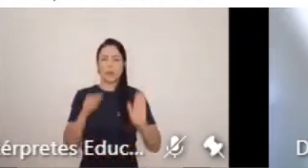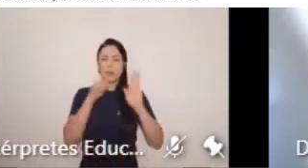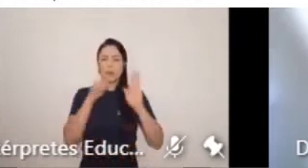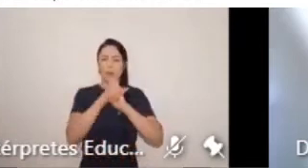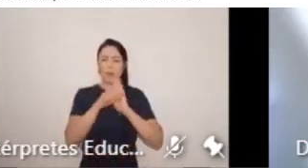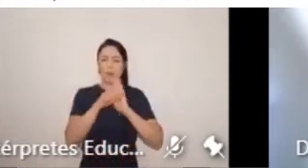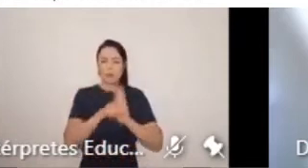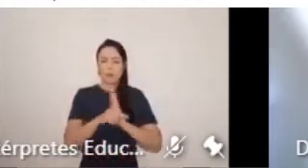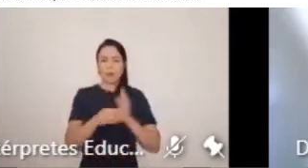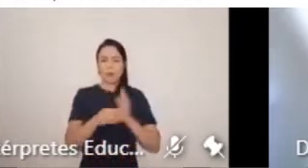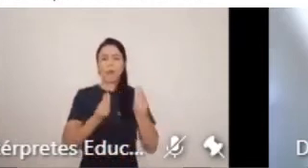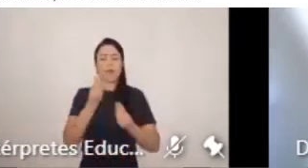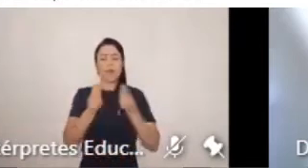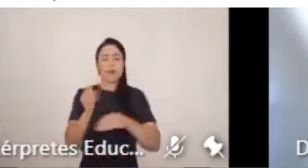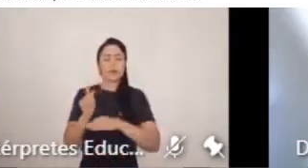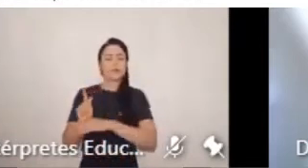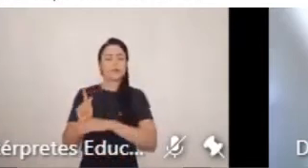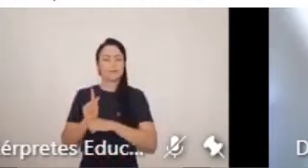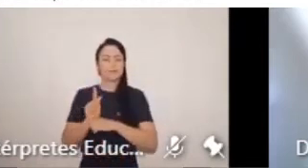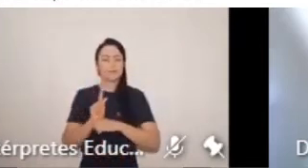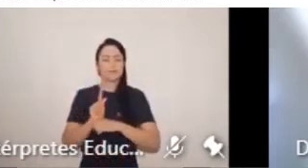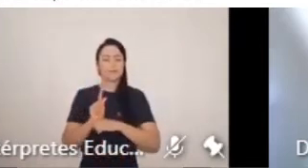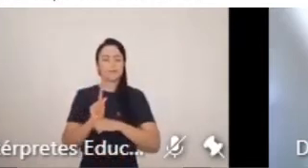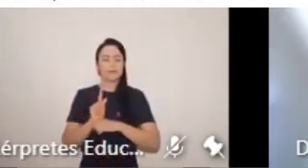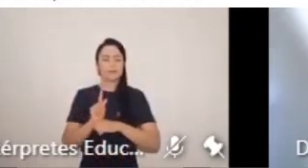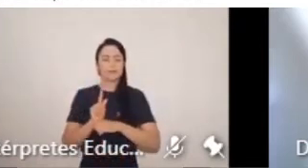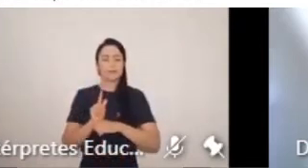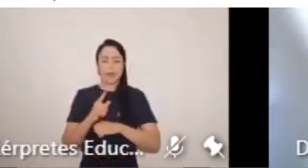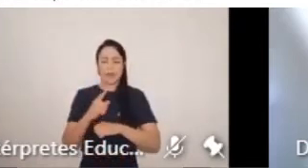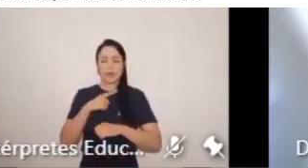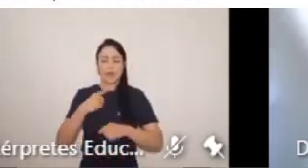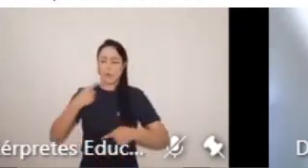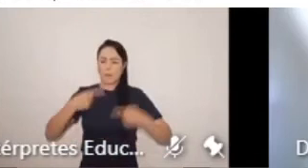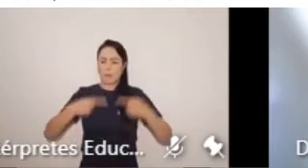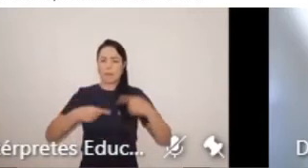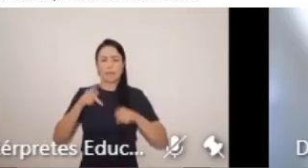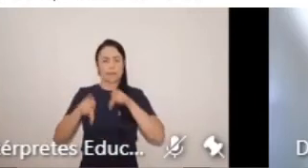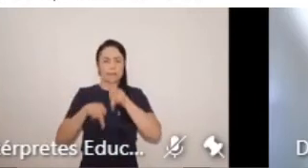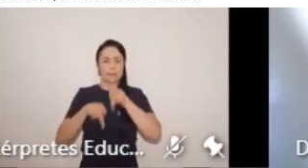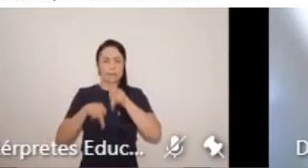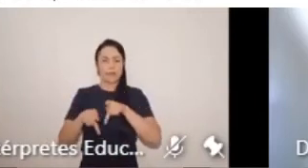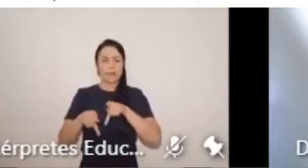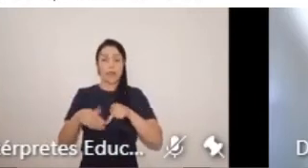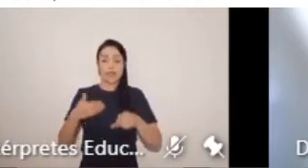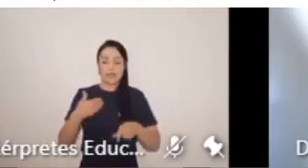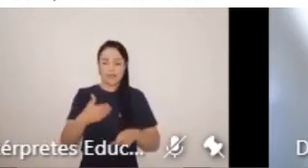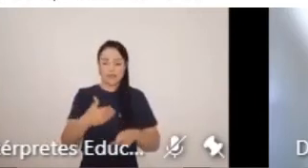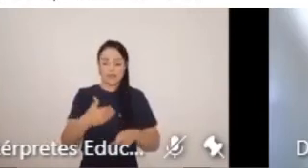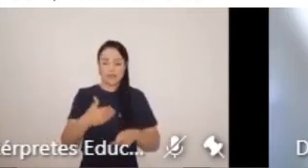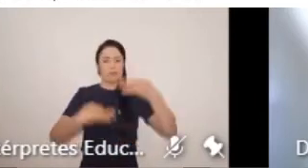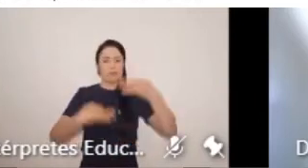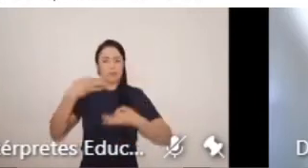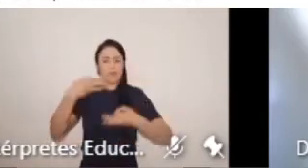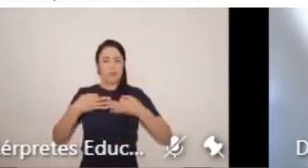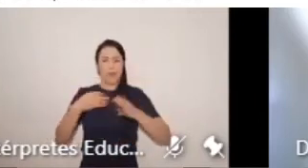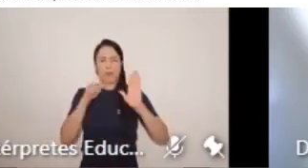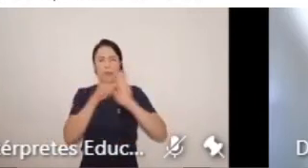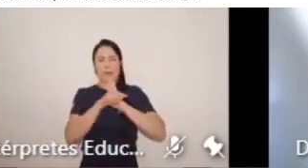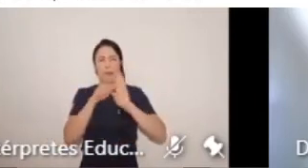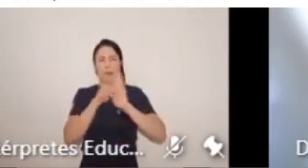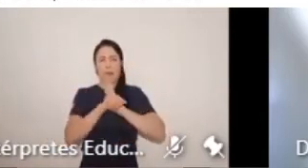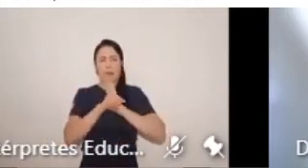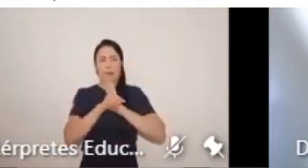gestor, né? Então, quando a gente tem uma política pública traçada e há uma judicialização que questiona essa